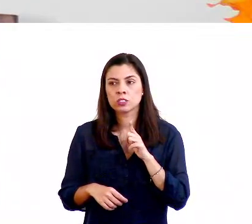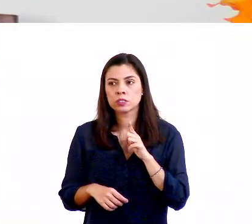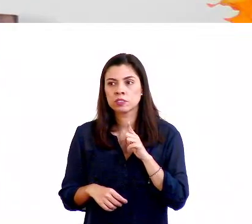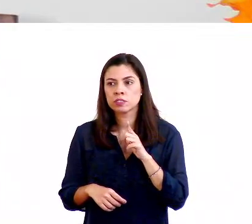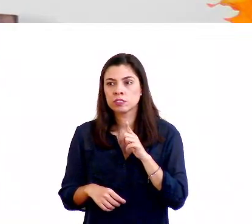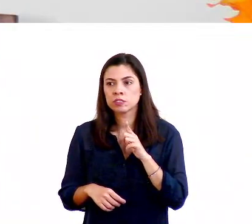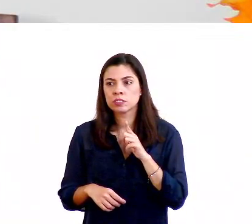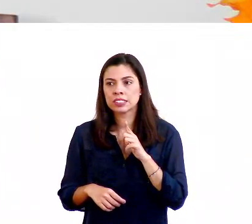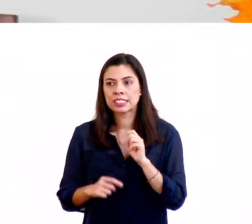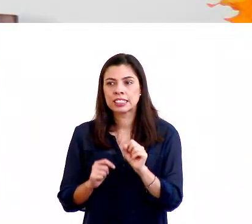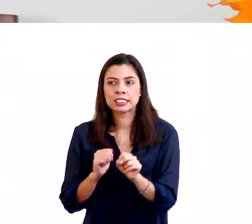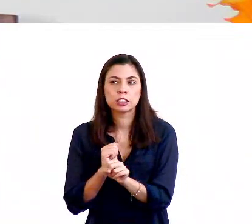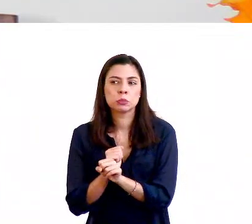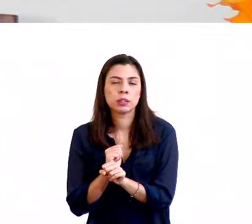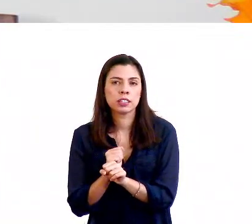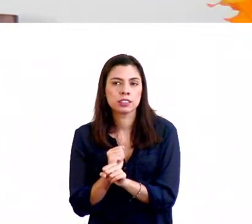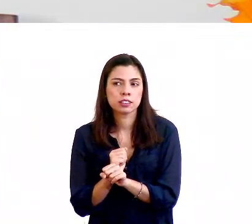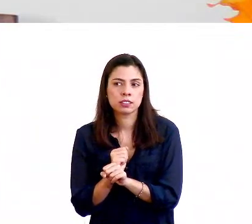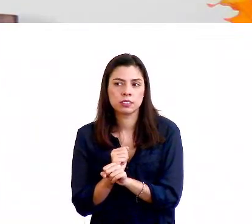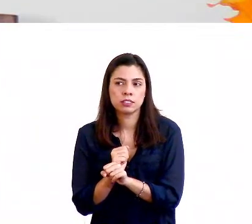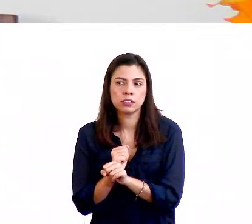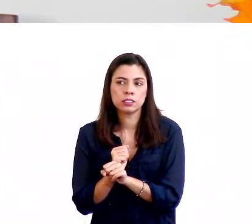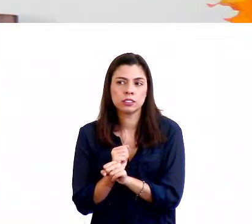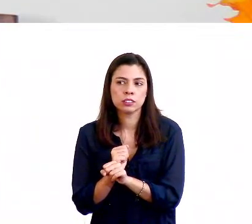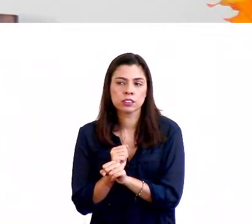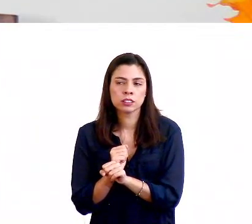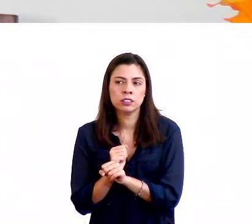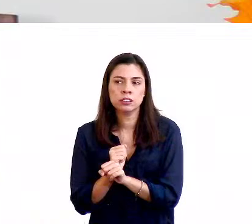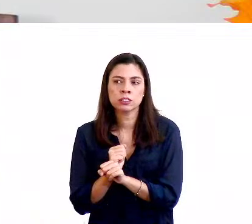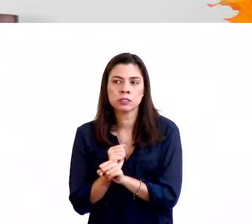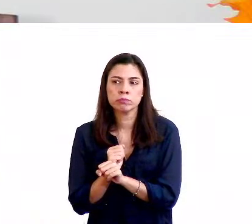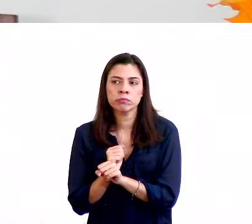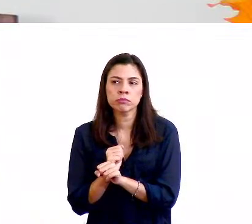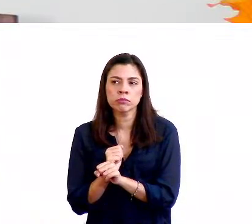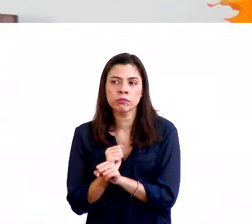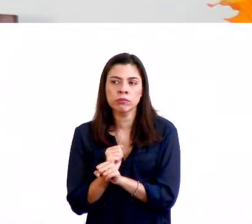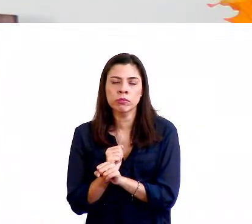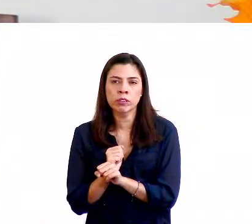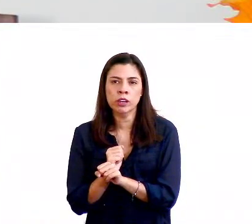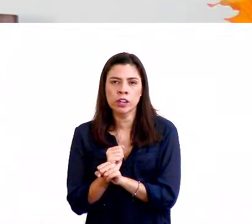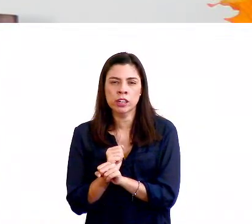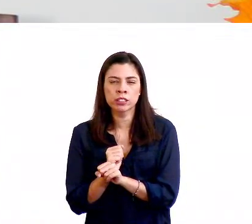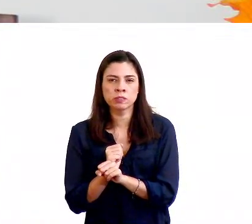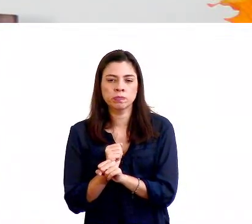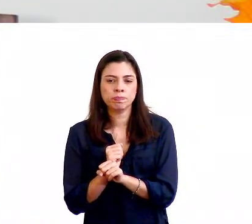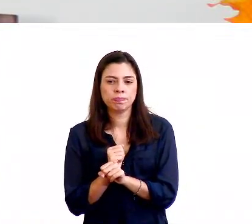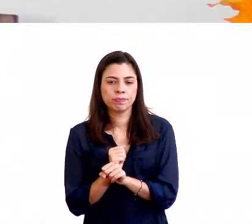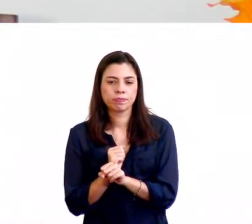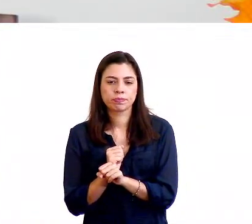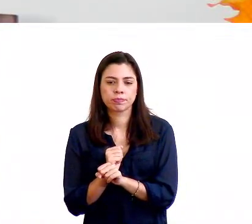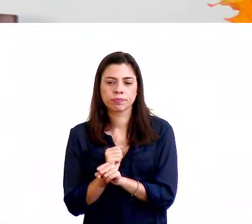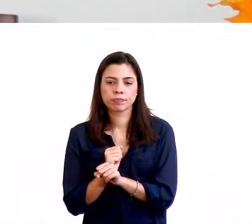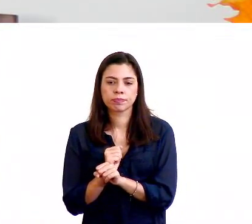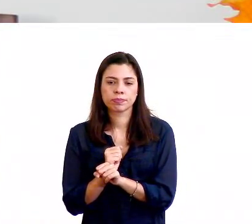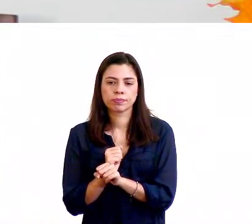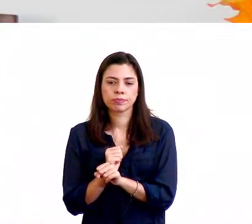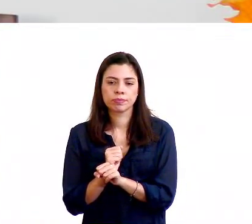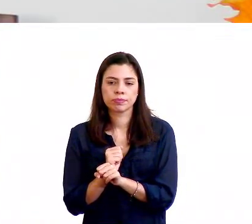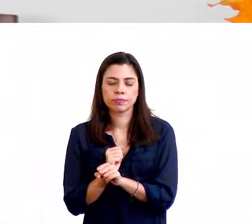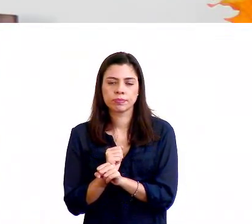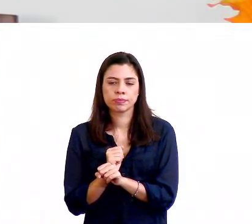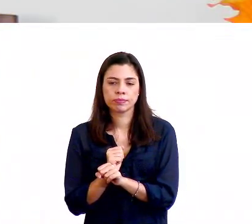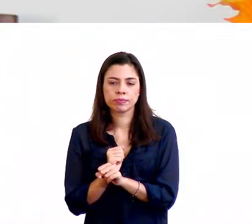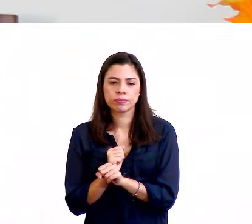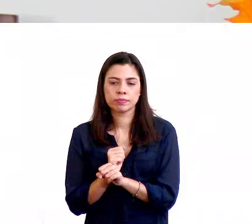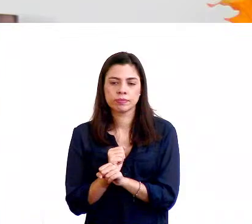da esperança proposta, a qual, a esperança aí, né, ele chama de âncora